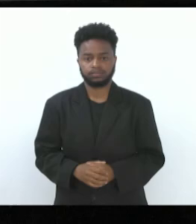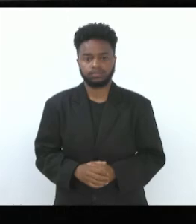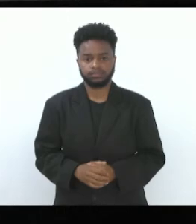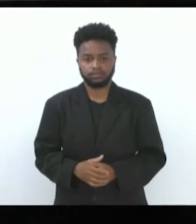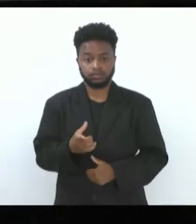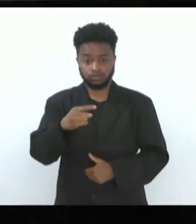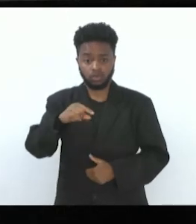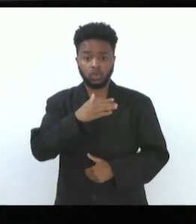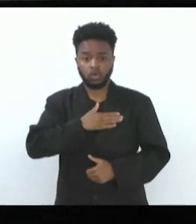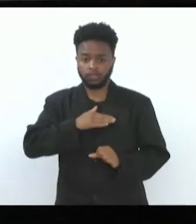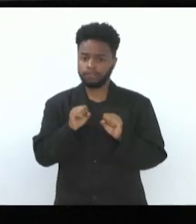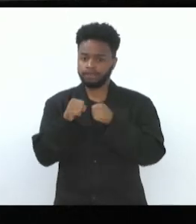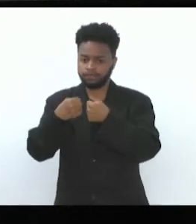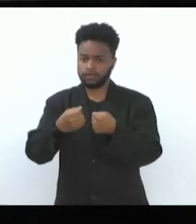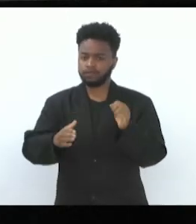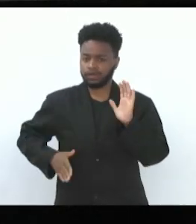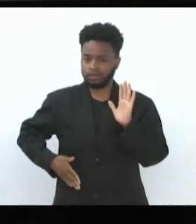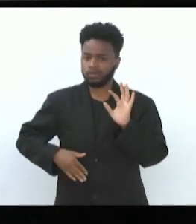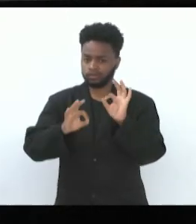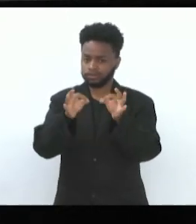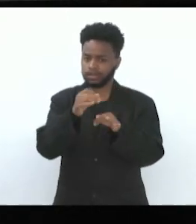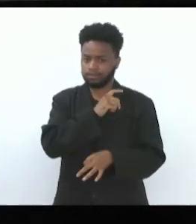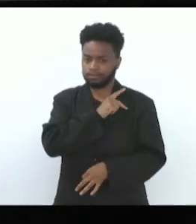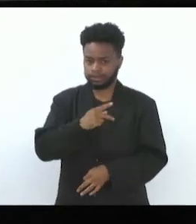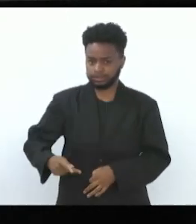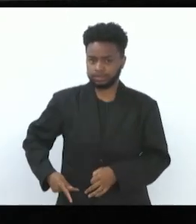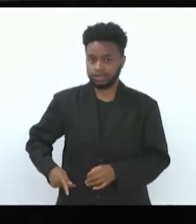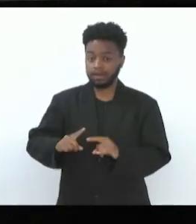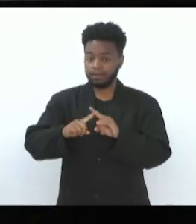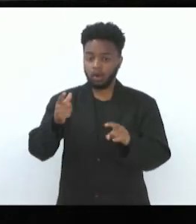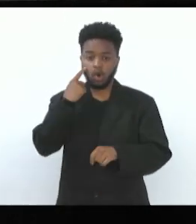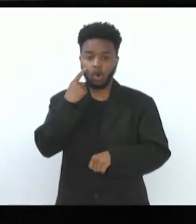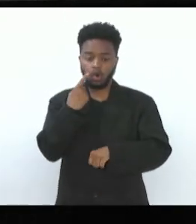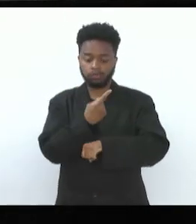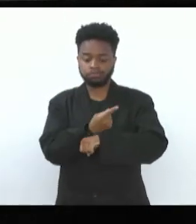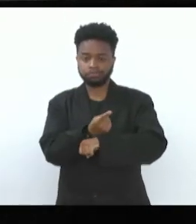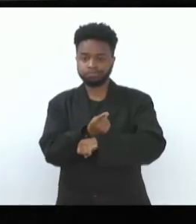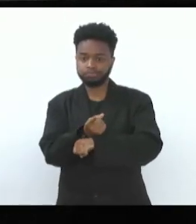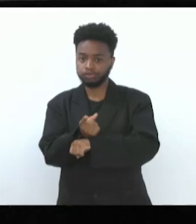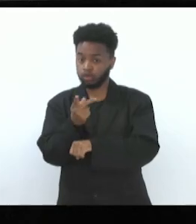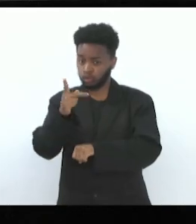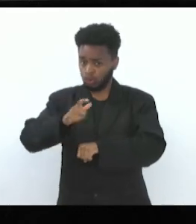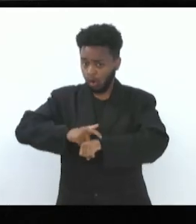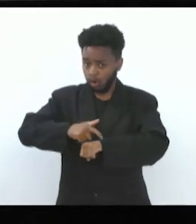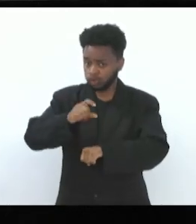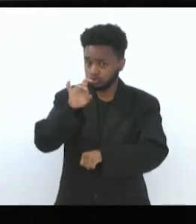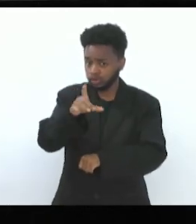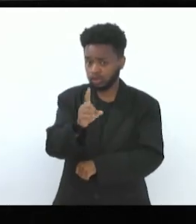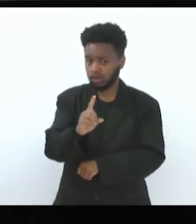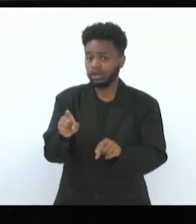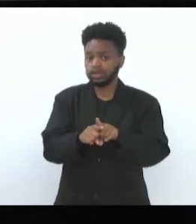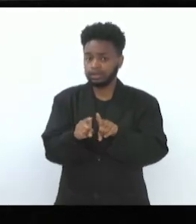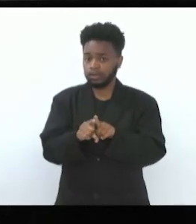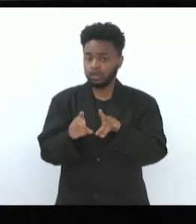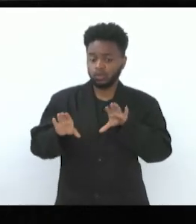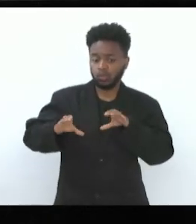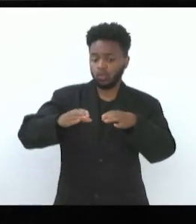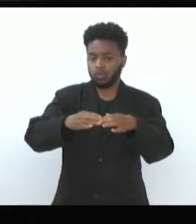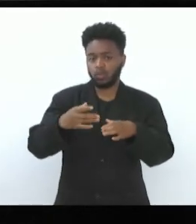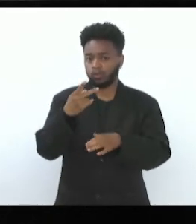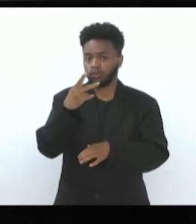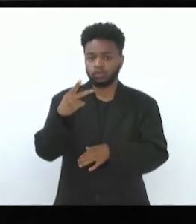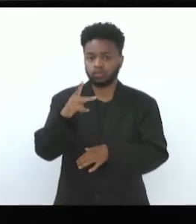de defender um vagabundo, né, presidente? Mas, ó, tic-tac. Não só a sua hora, mas de toda essa corda vai